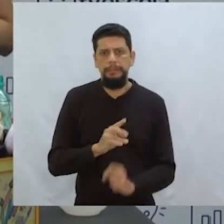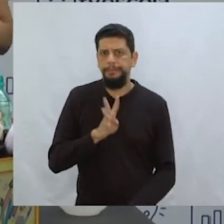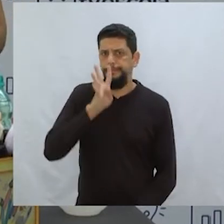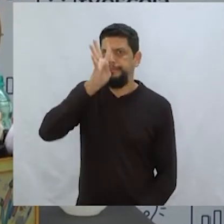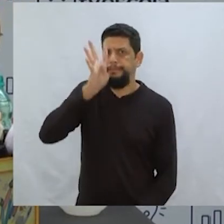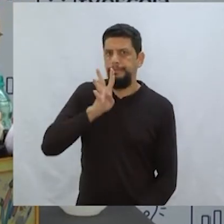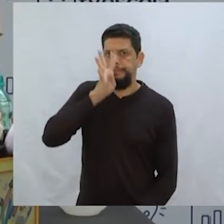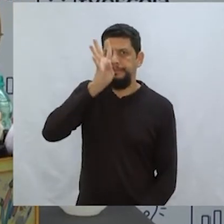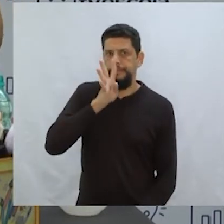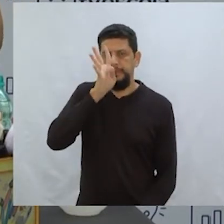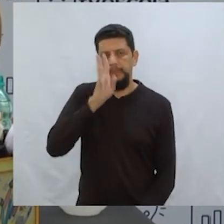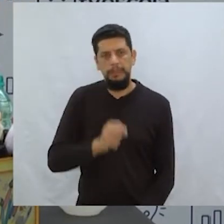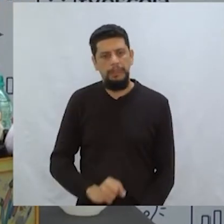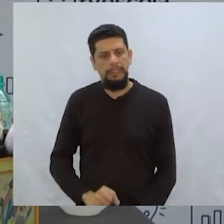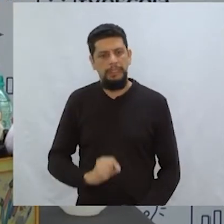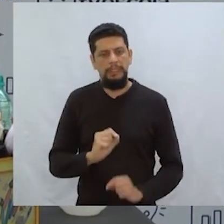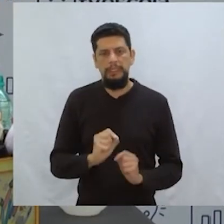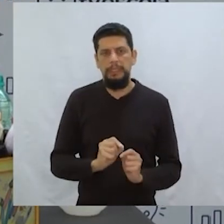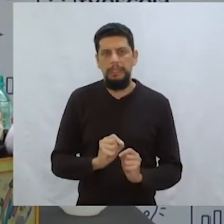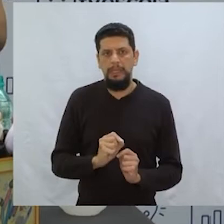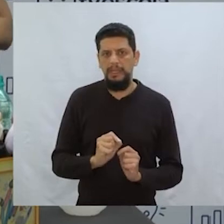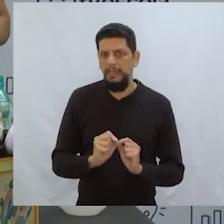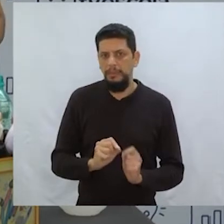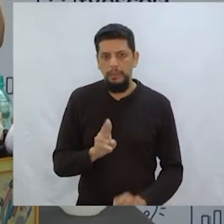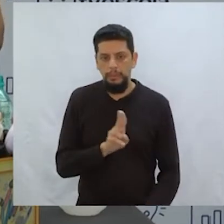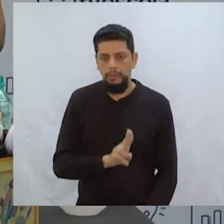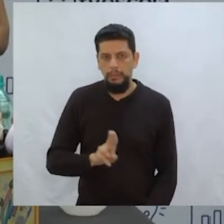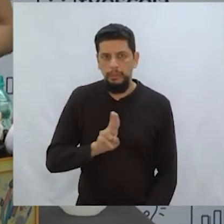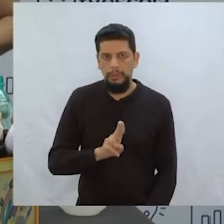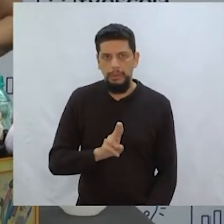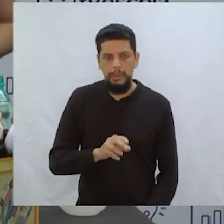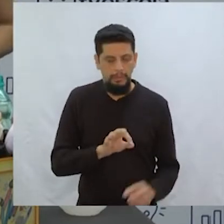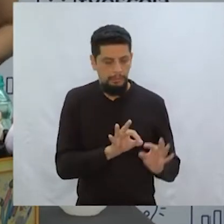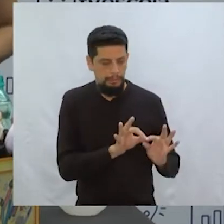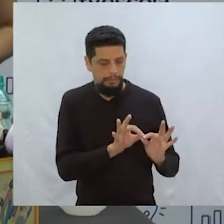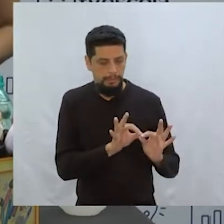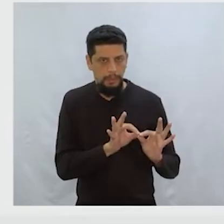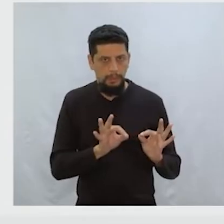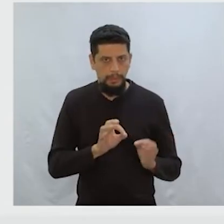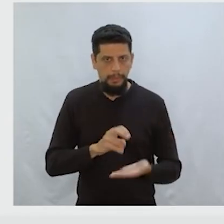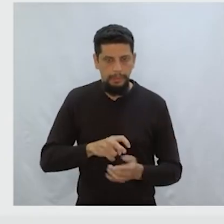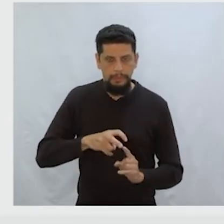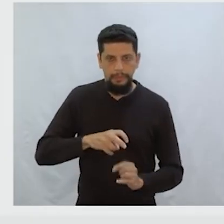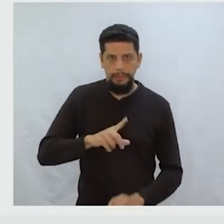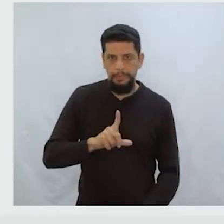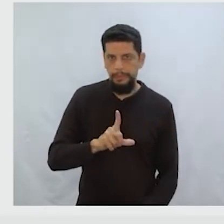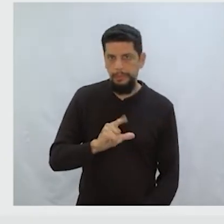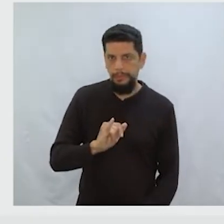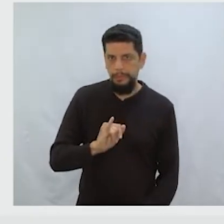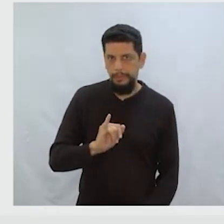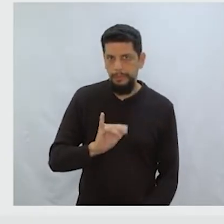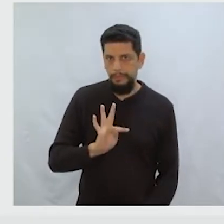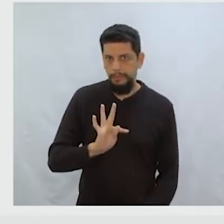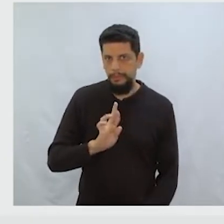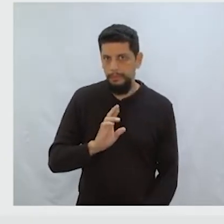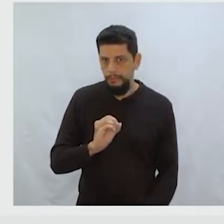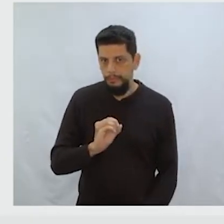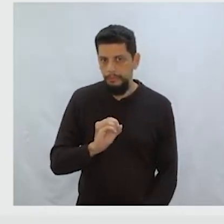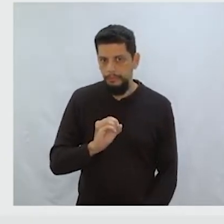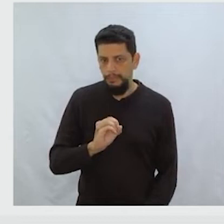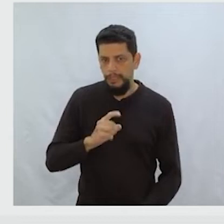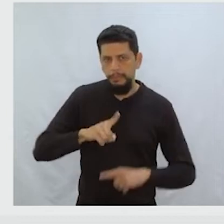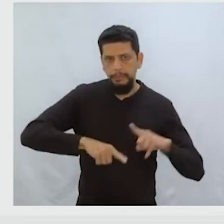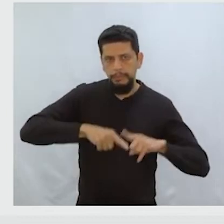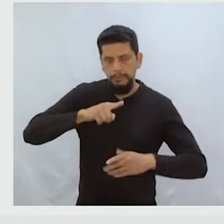é um intruso? Aquele que a gente não usa a medida do litro. Produto de higiene,